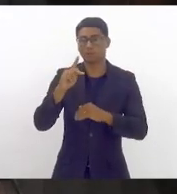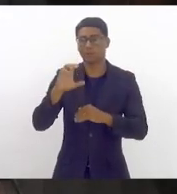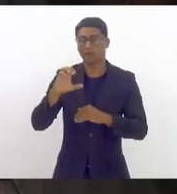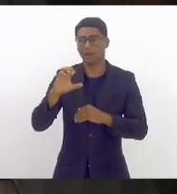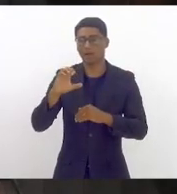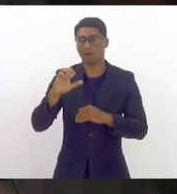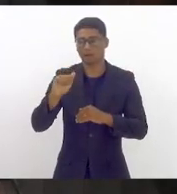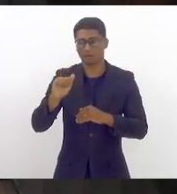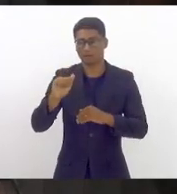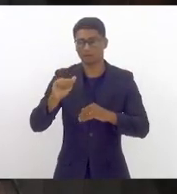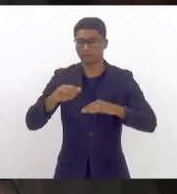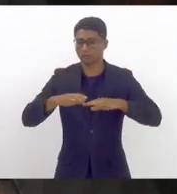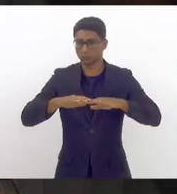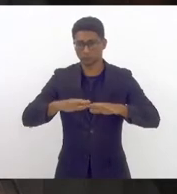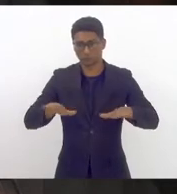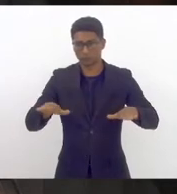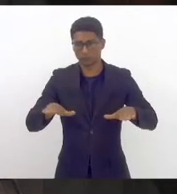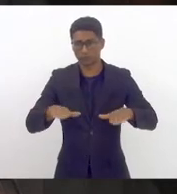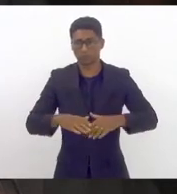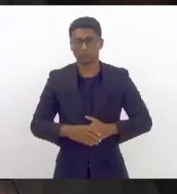e nesse sentido